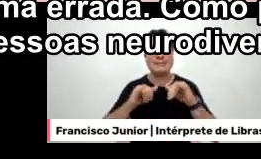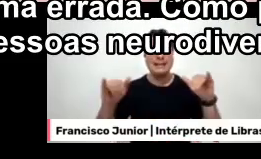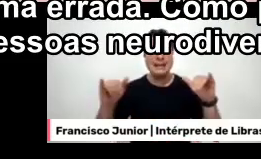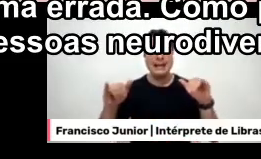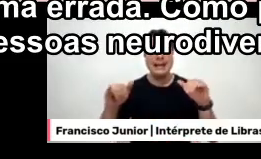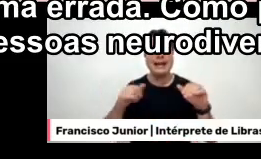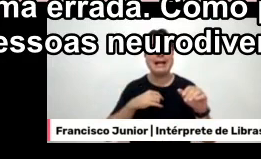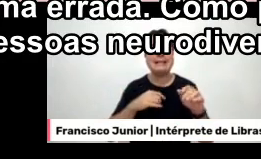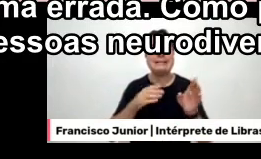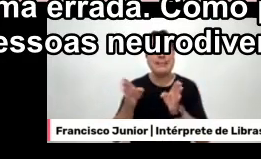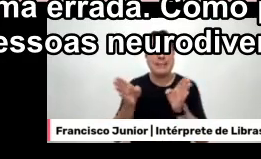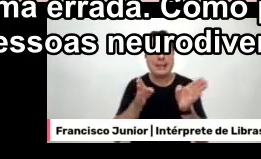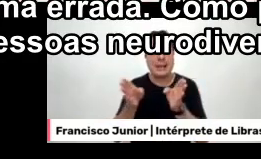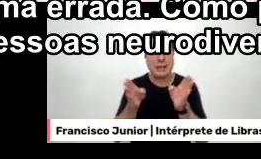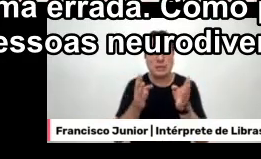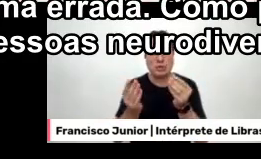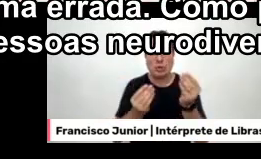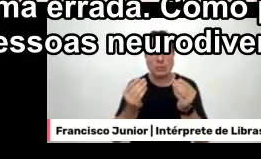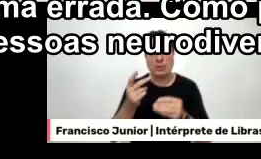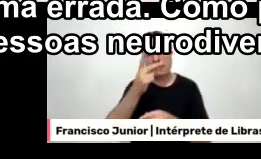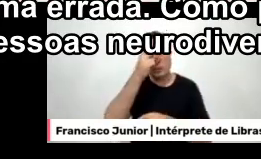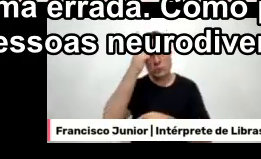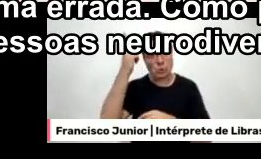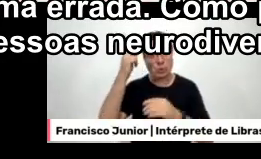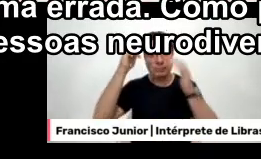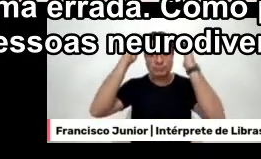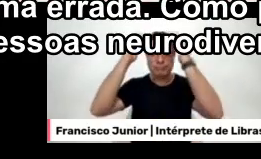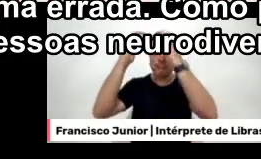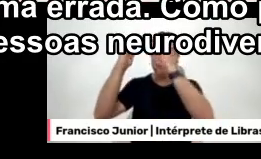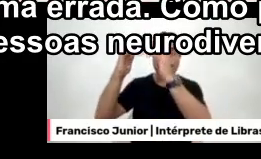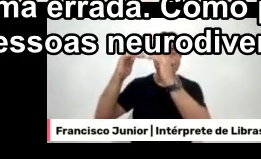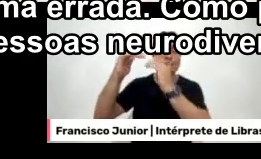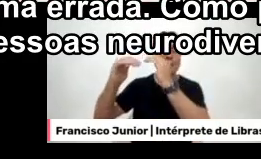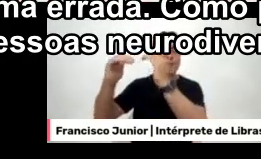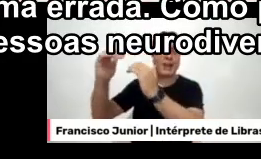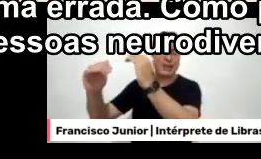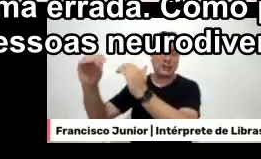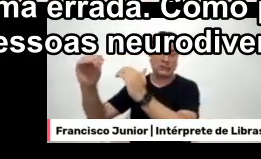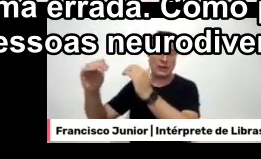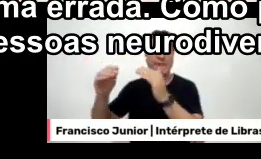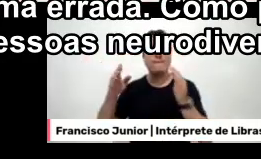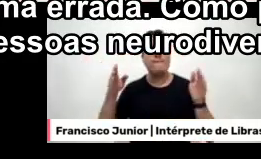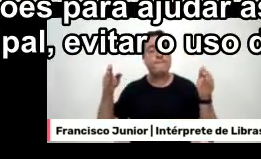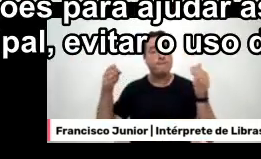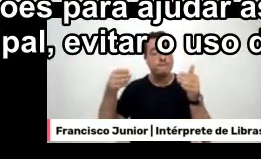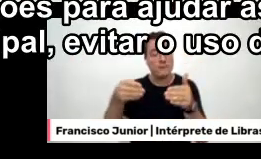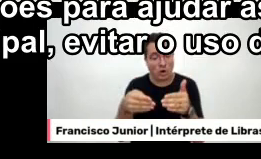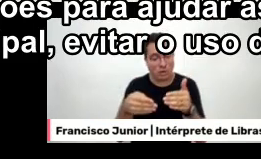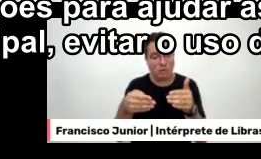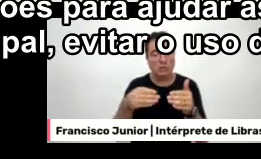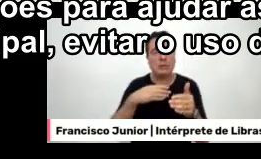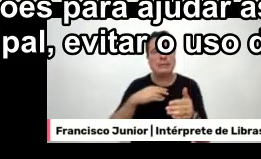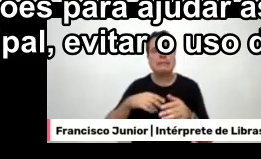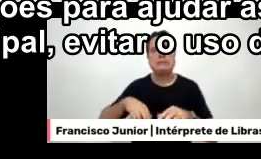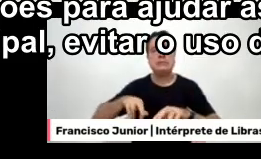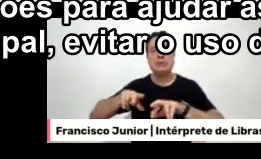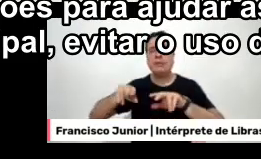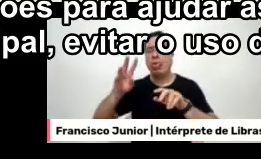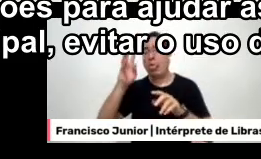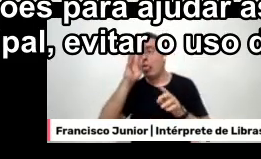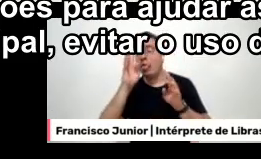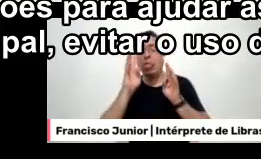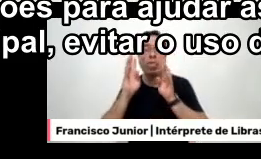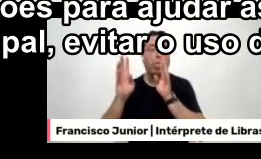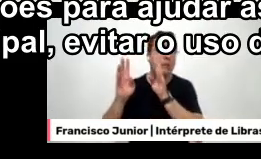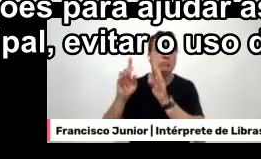promover a acessibilidade para pessoas neurodiversas, né? foco, eliminar as distrações para ajudar as pessoas a focar